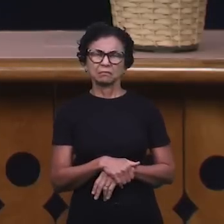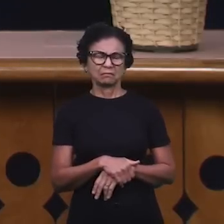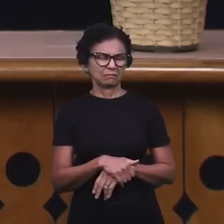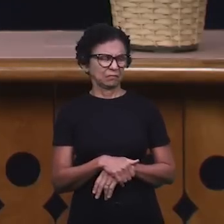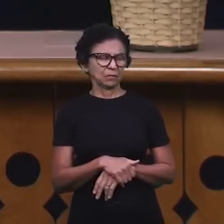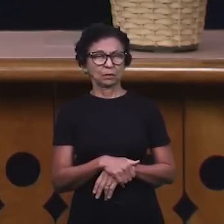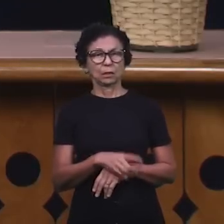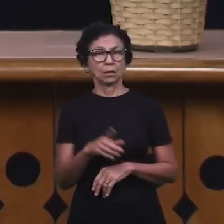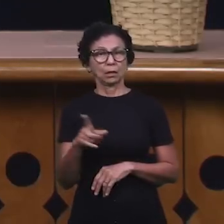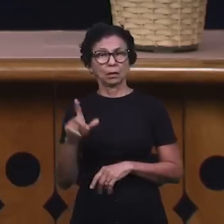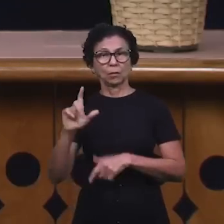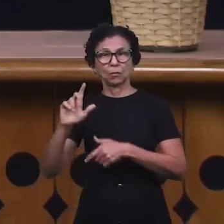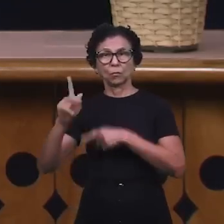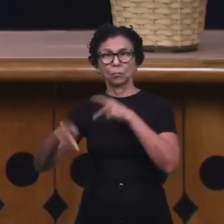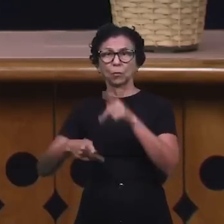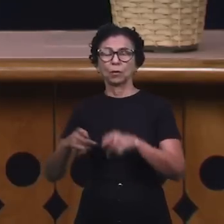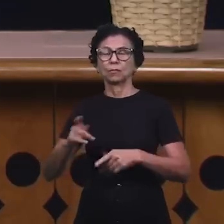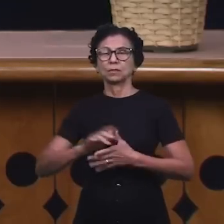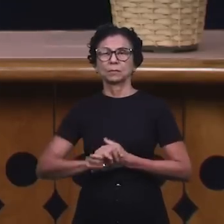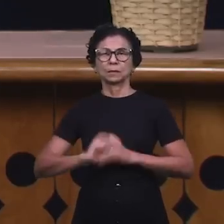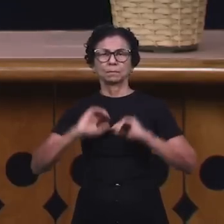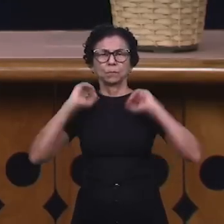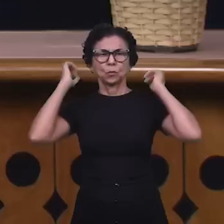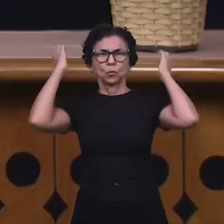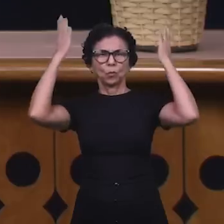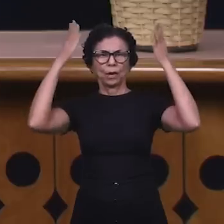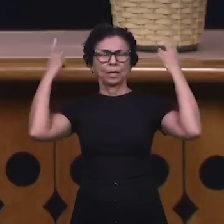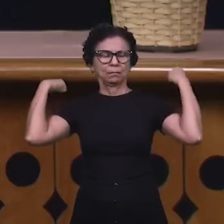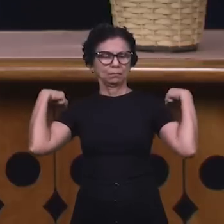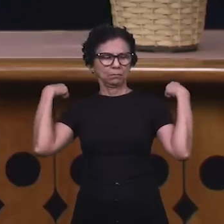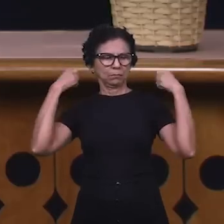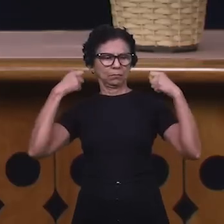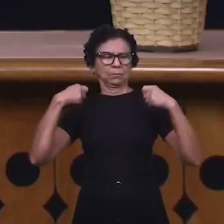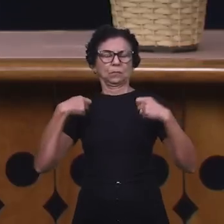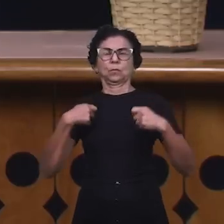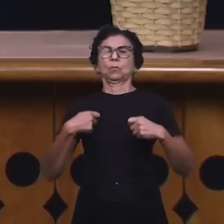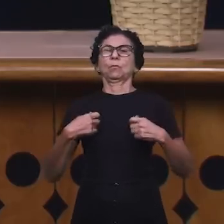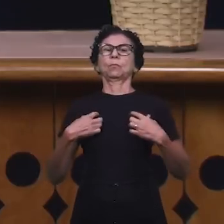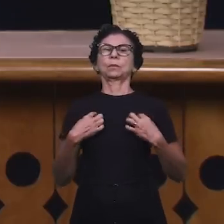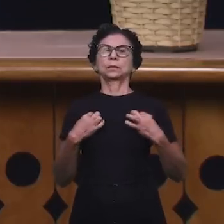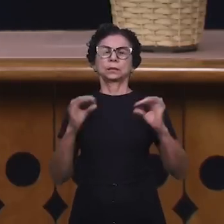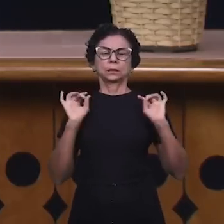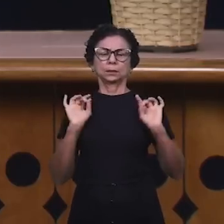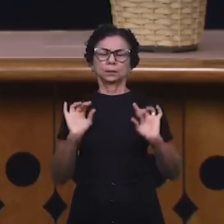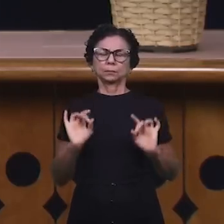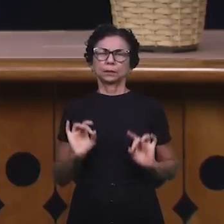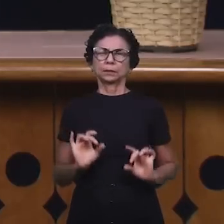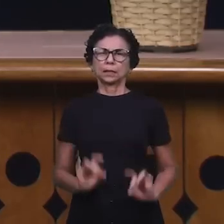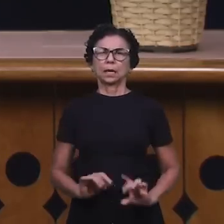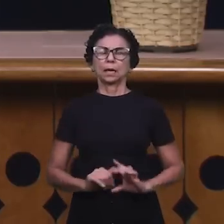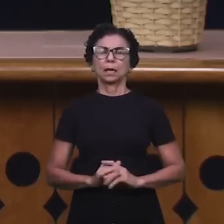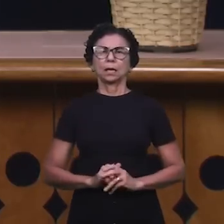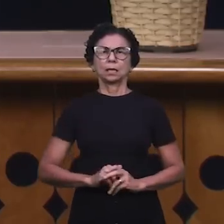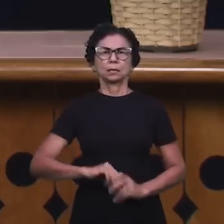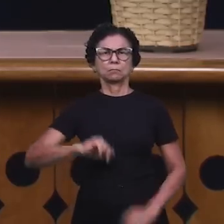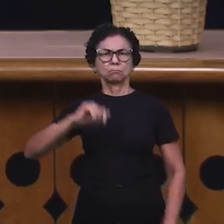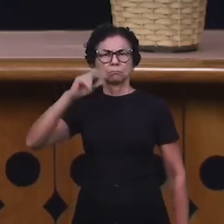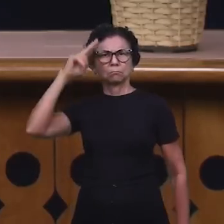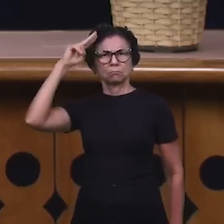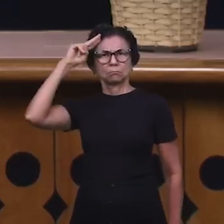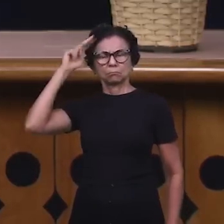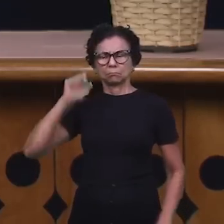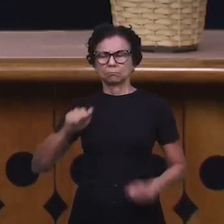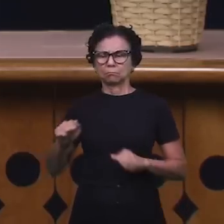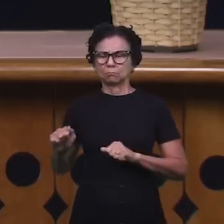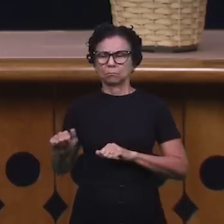de guerra, com roupas reais e com exército do lado, com o objetivo de tomar as terras de Israel,